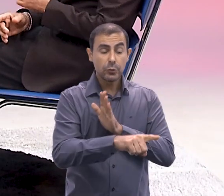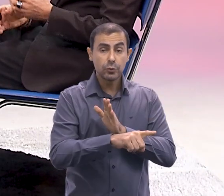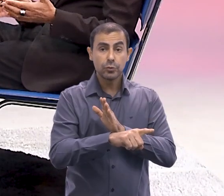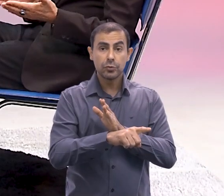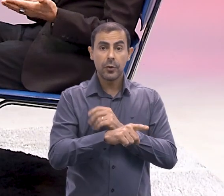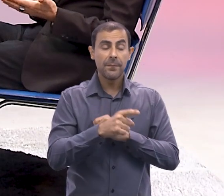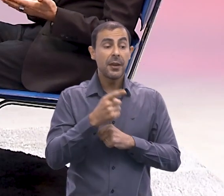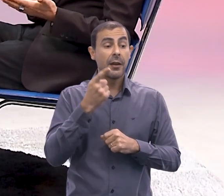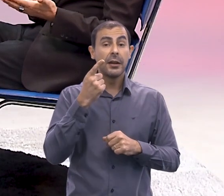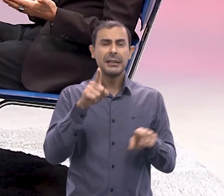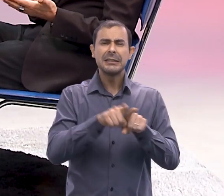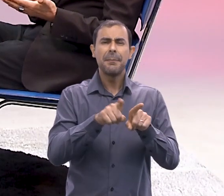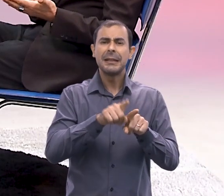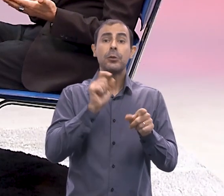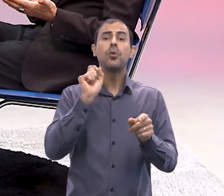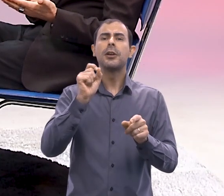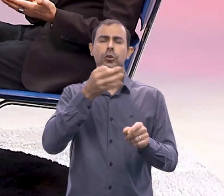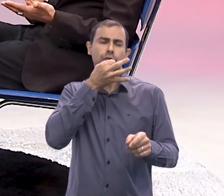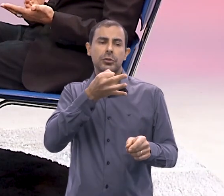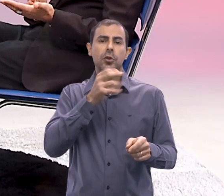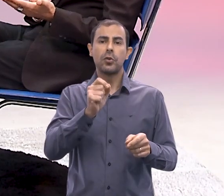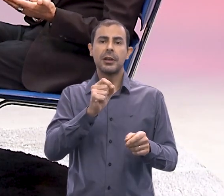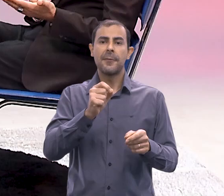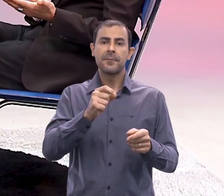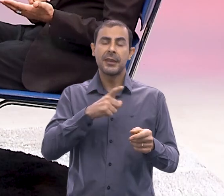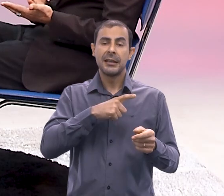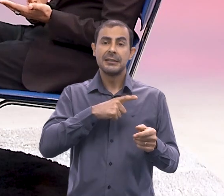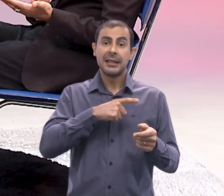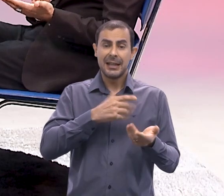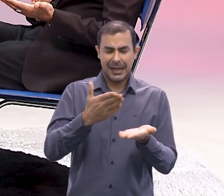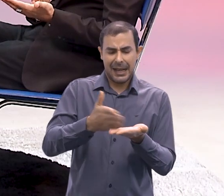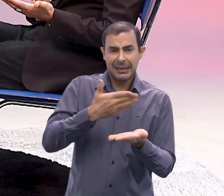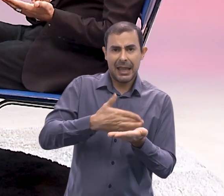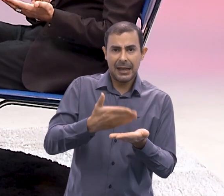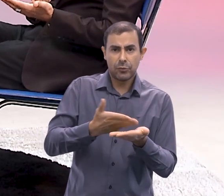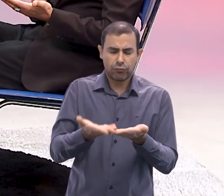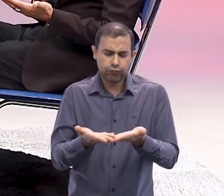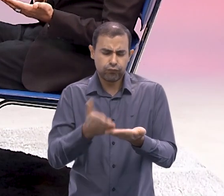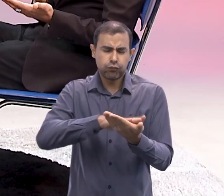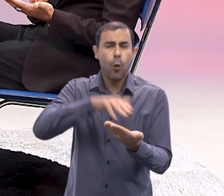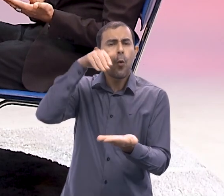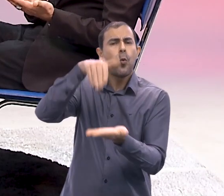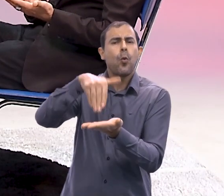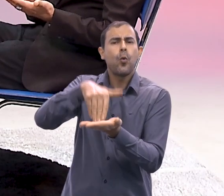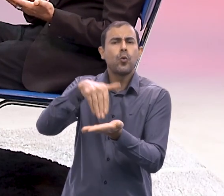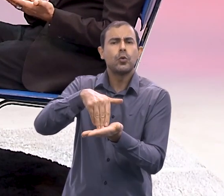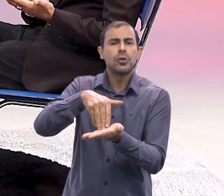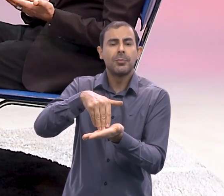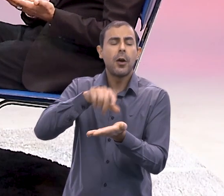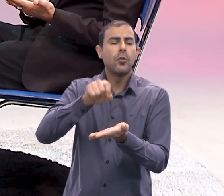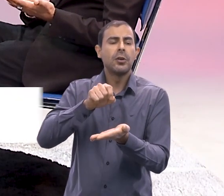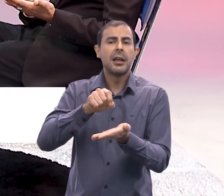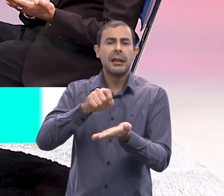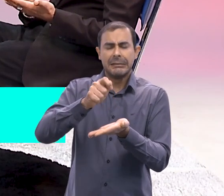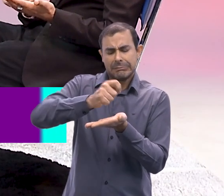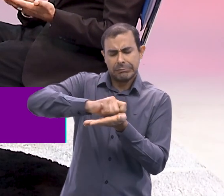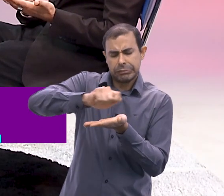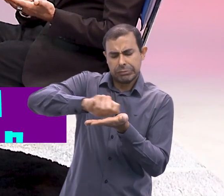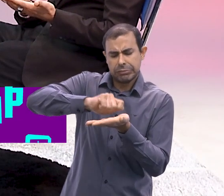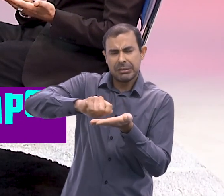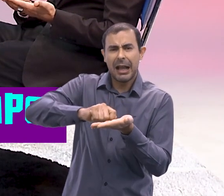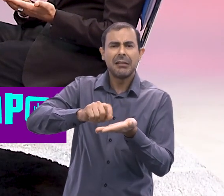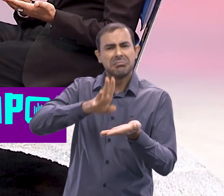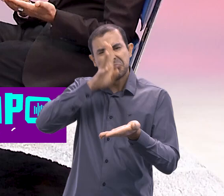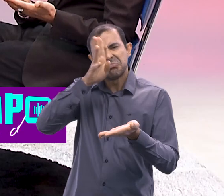principalmente, Daiane, olhar nas últimas páginas do caderno do seu filho, da sua filha, seja criança ou adolescente, porque ali ele vai colocar